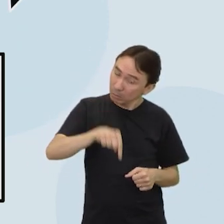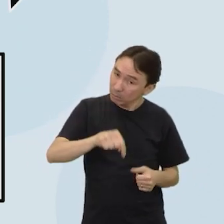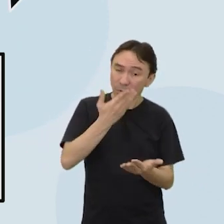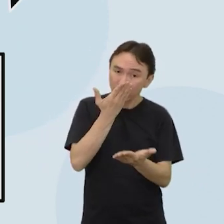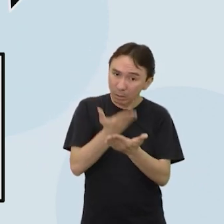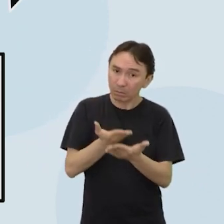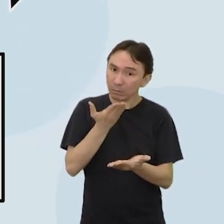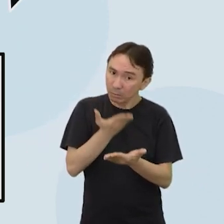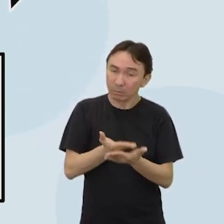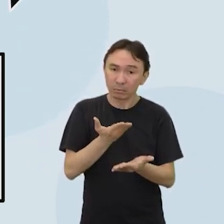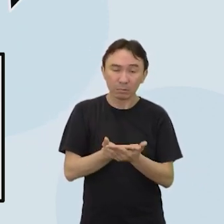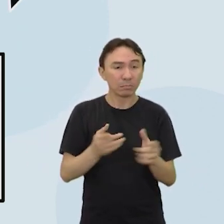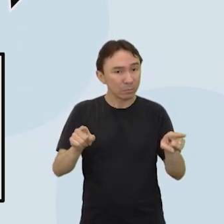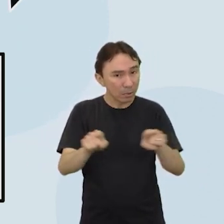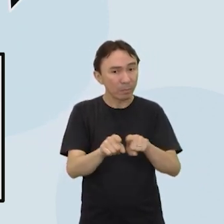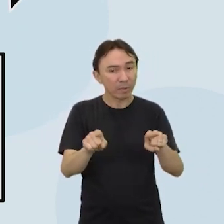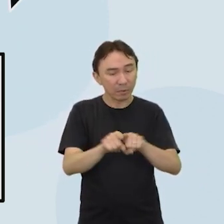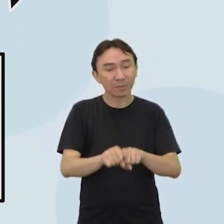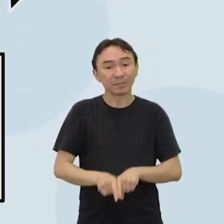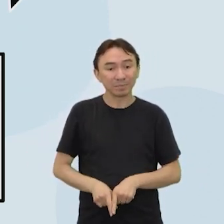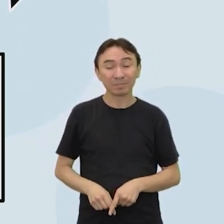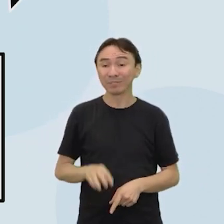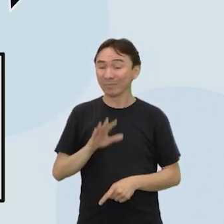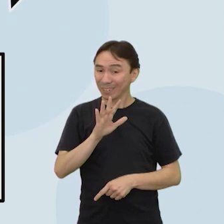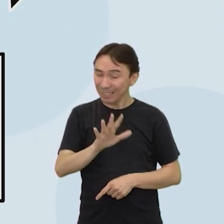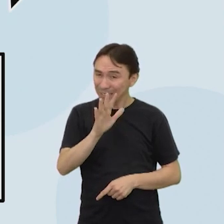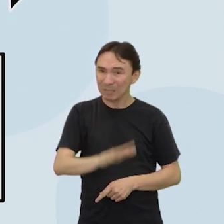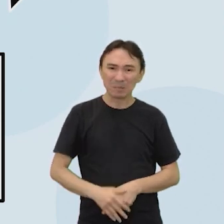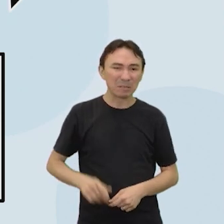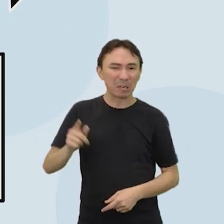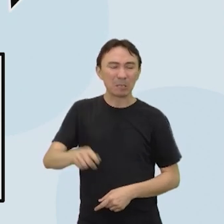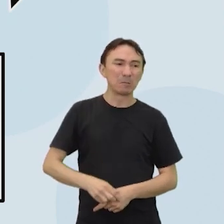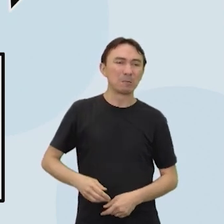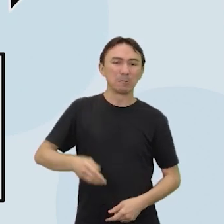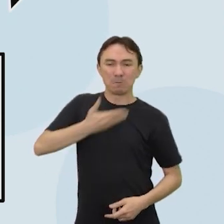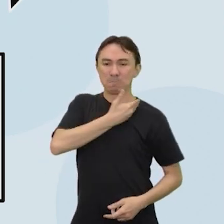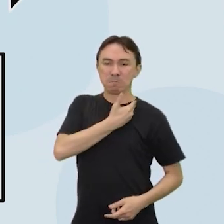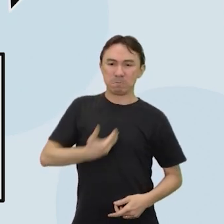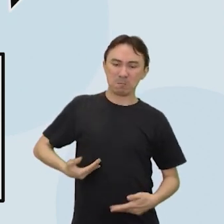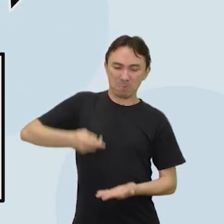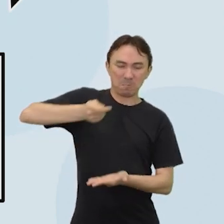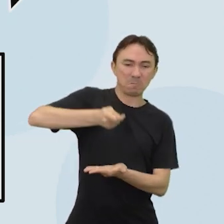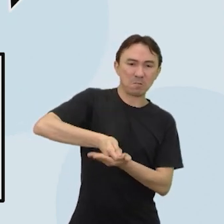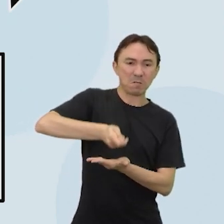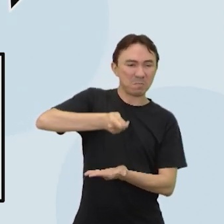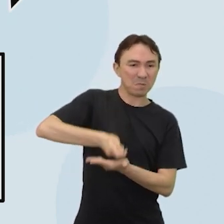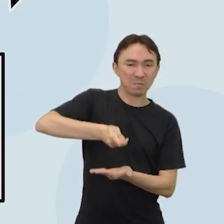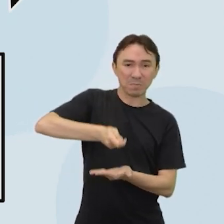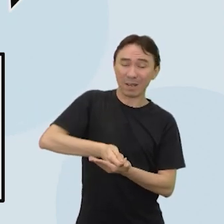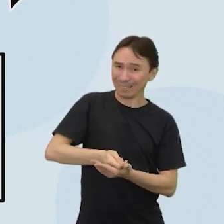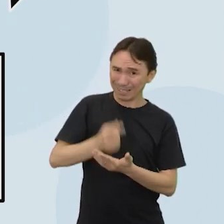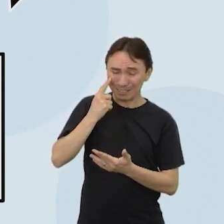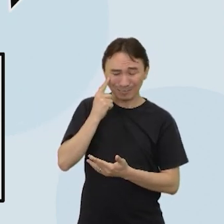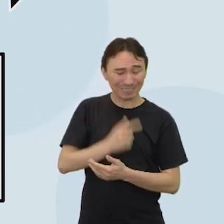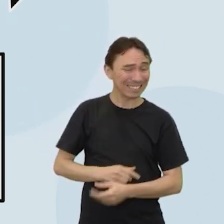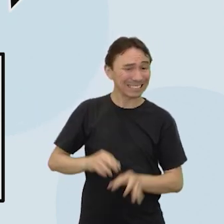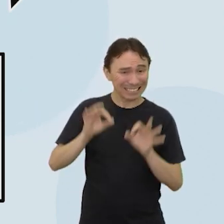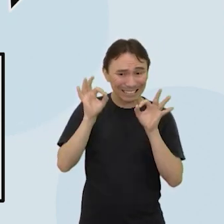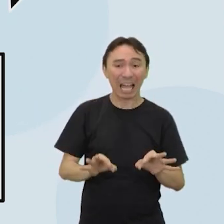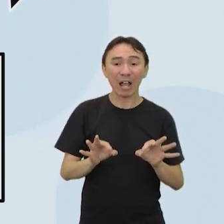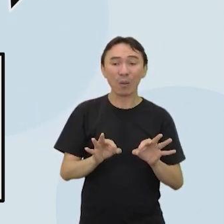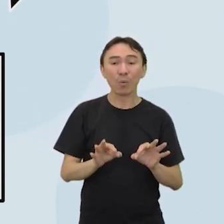E uma das coisas que mais marca esses regimes ditatoriais, uma vez que eles não têm limites, uma vez que eles